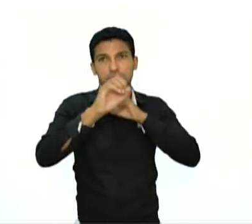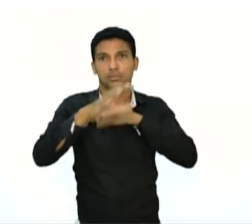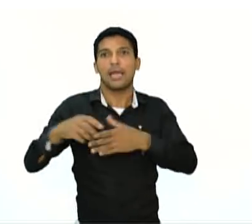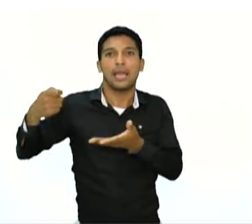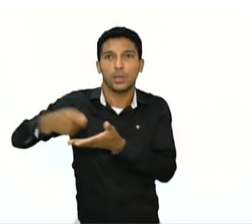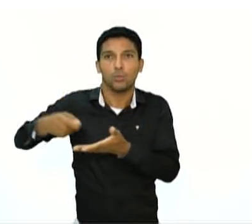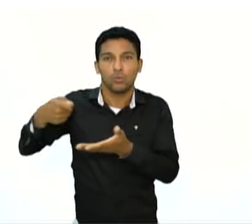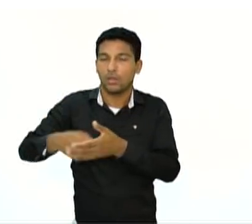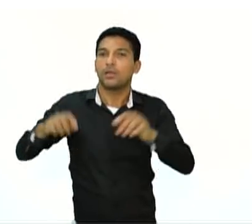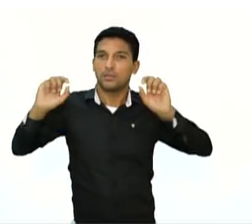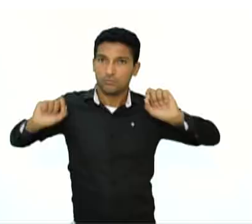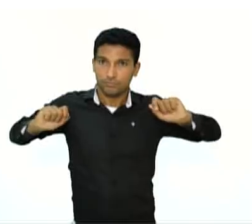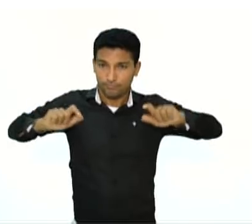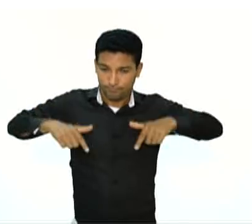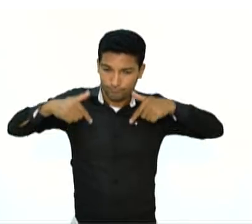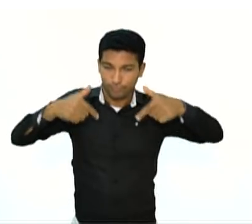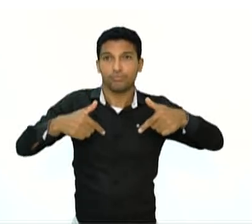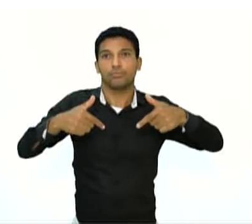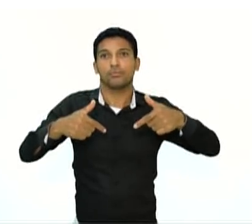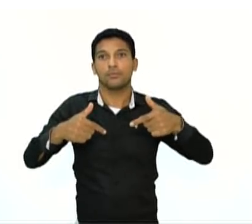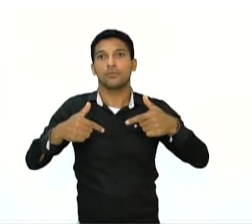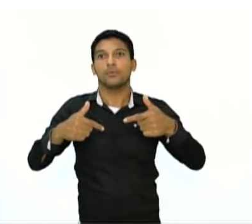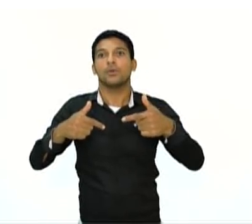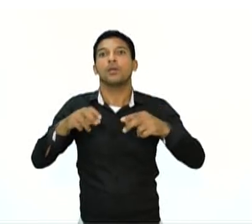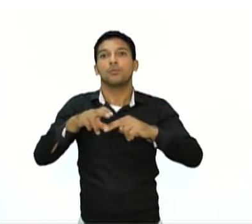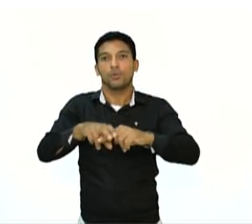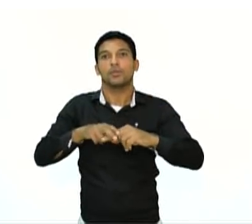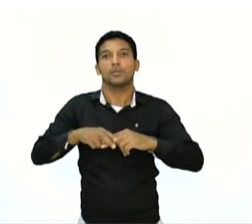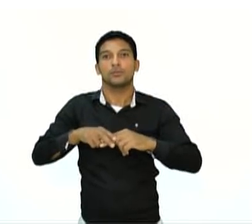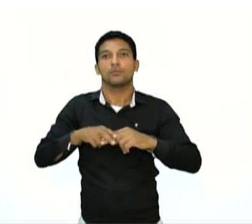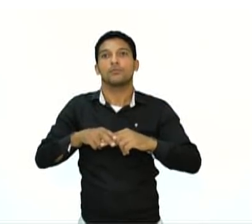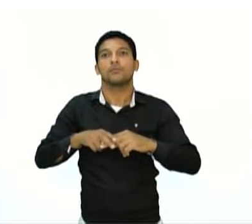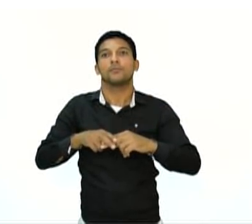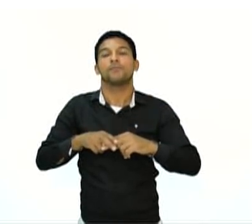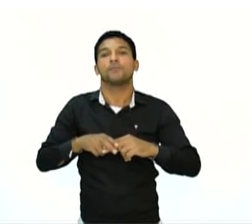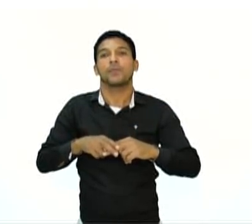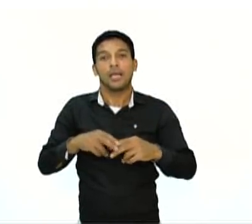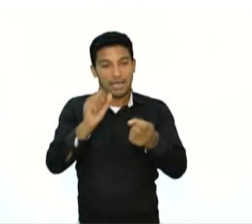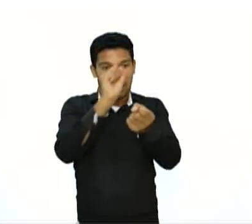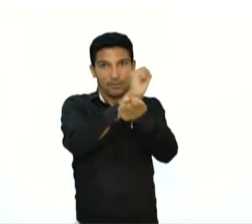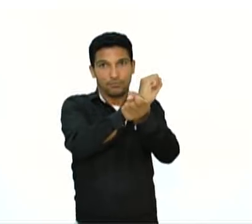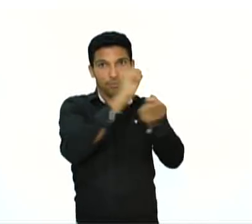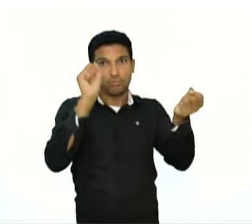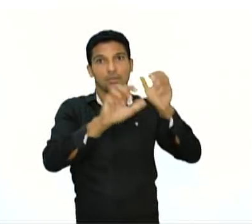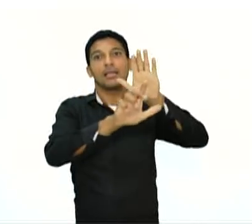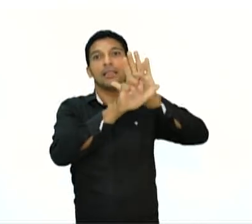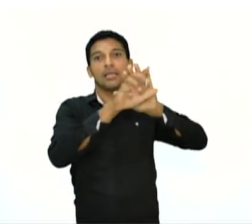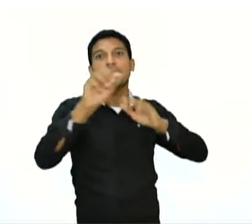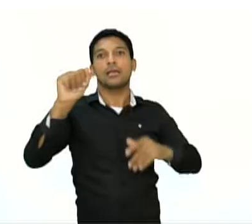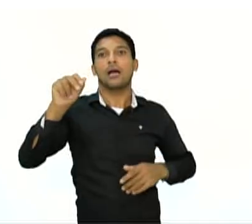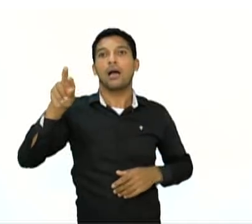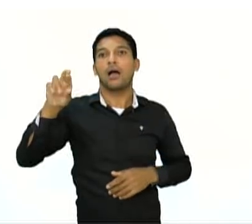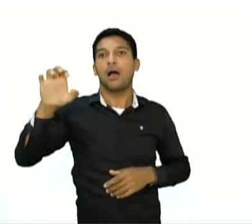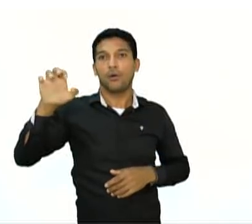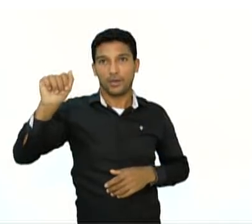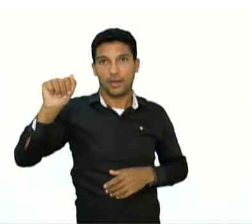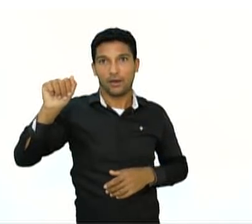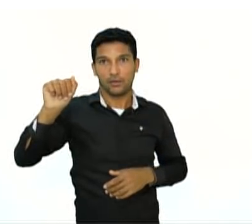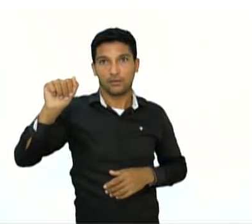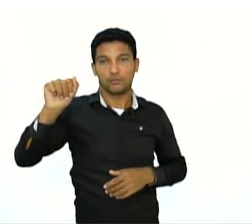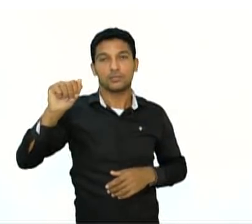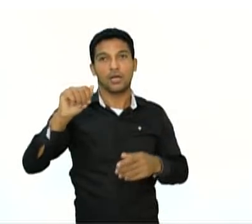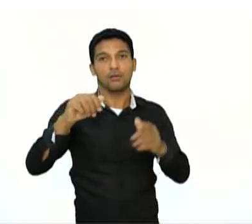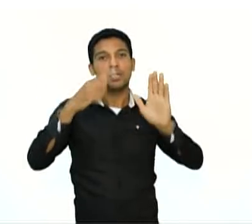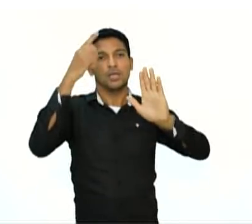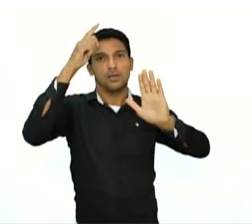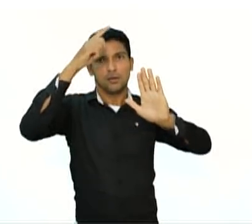o que vai acontecer? O governo não pensou em estratégias para integrar